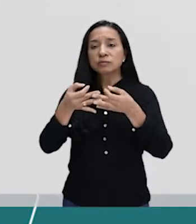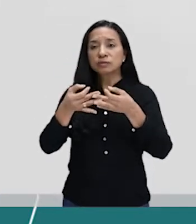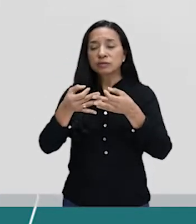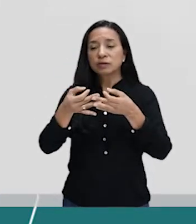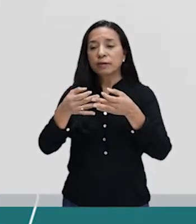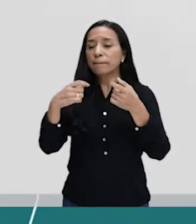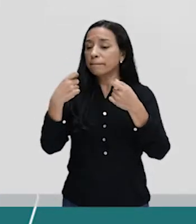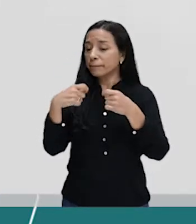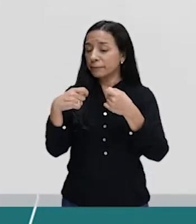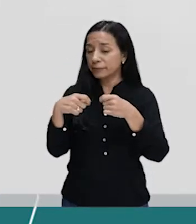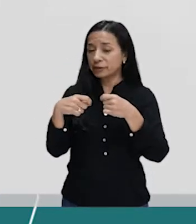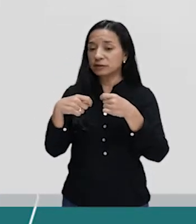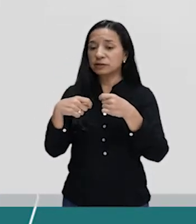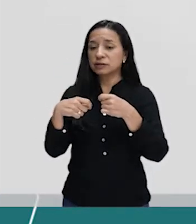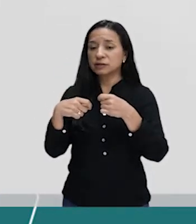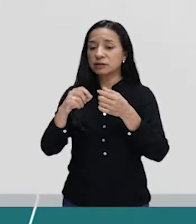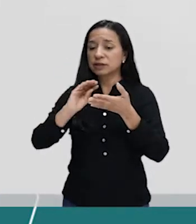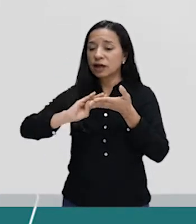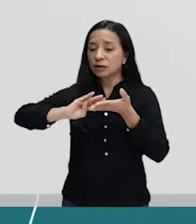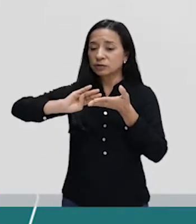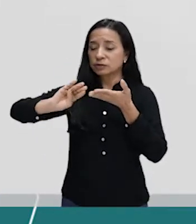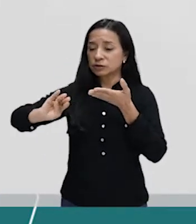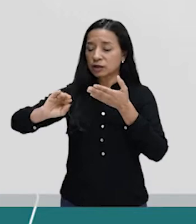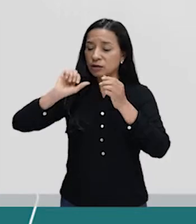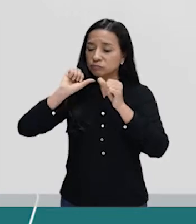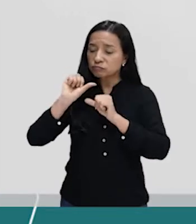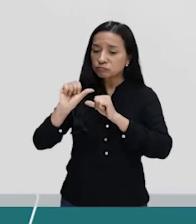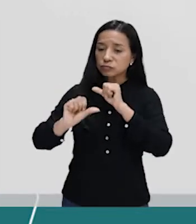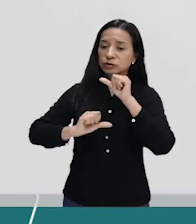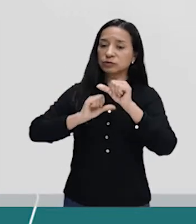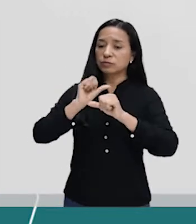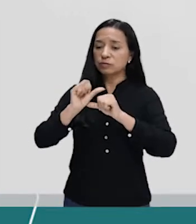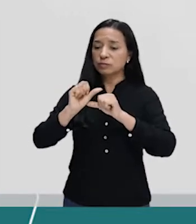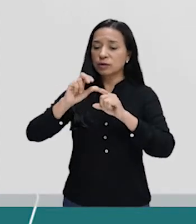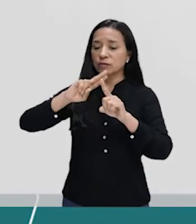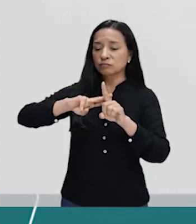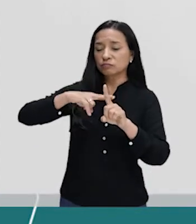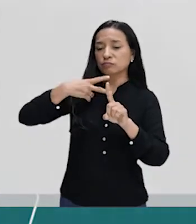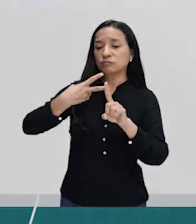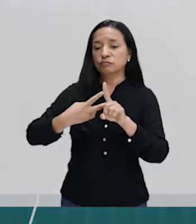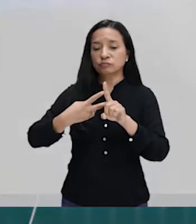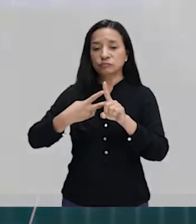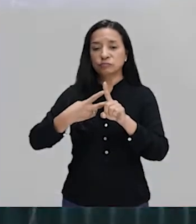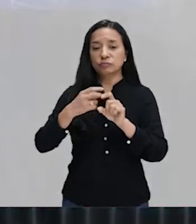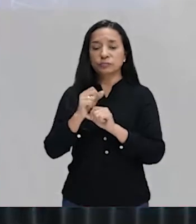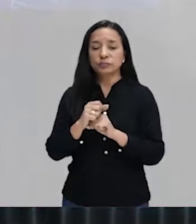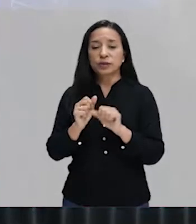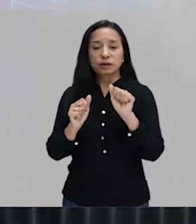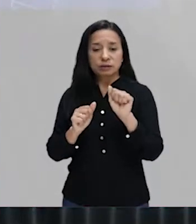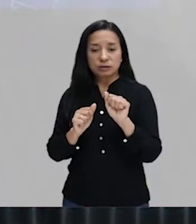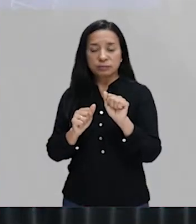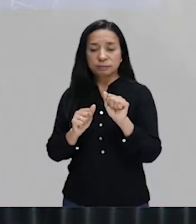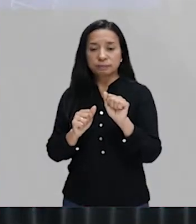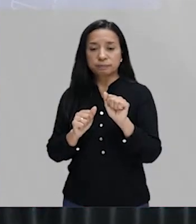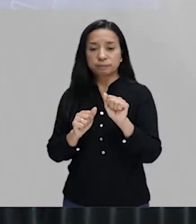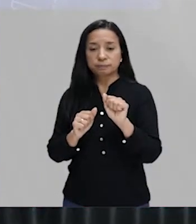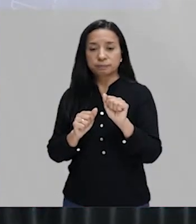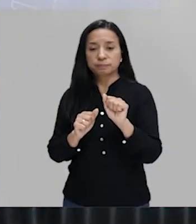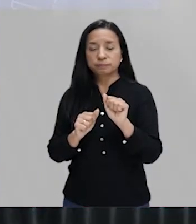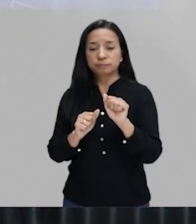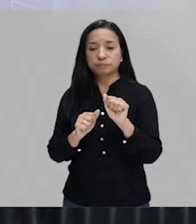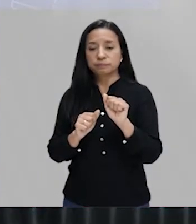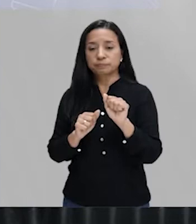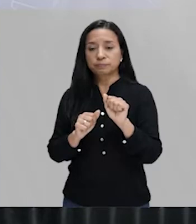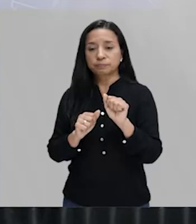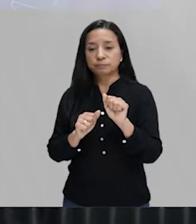que tirar essa ambiguidade, tem que desfazer essa ambiguidade. João, neste momento, o